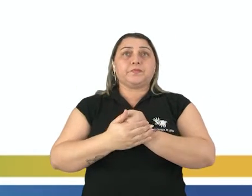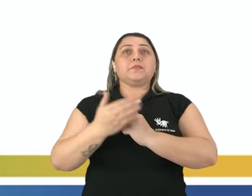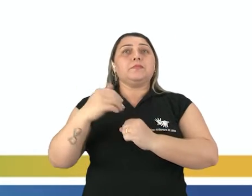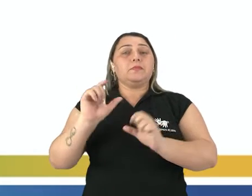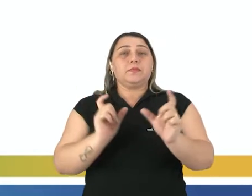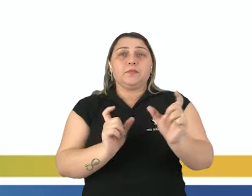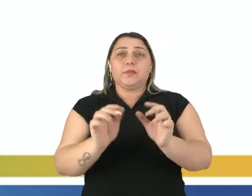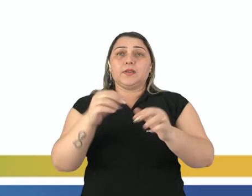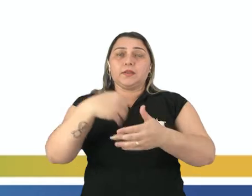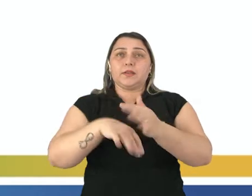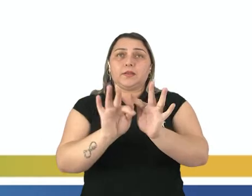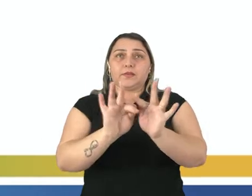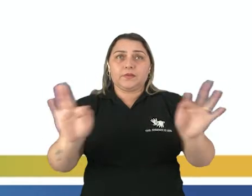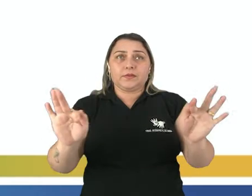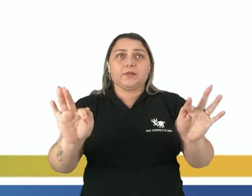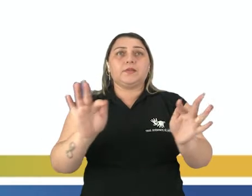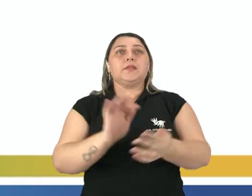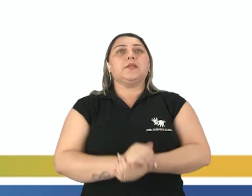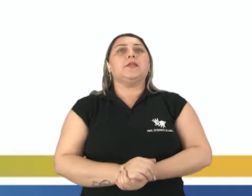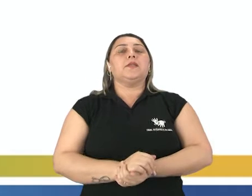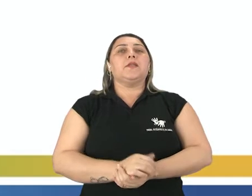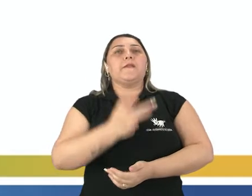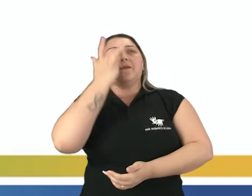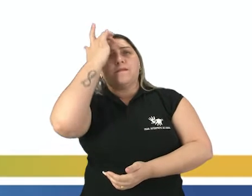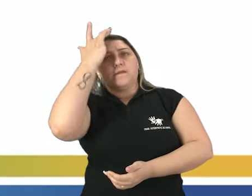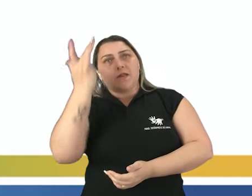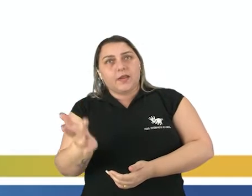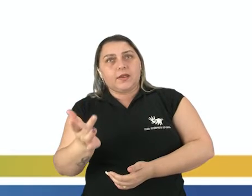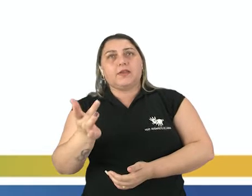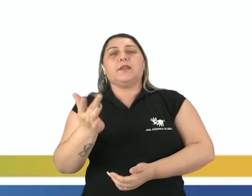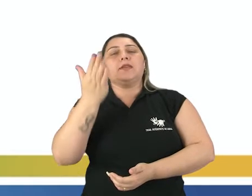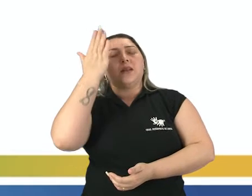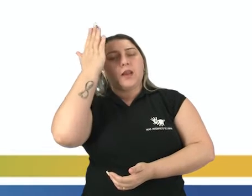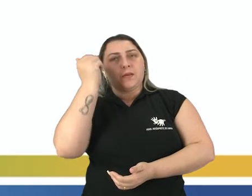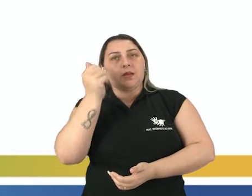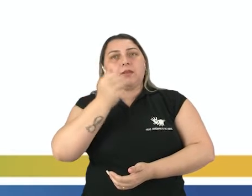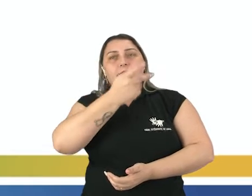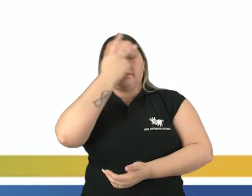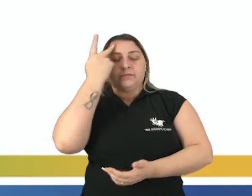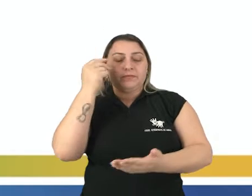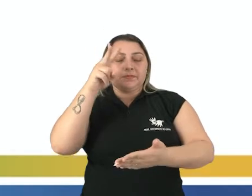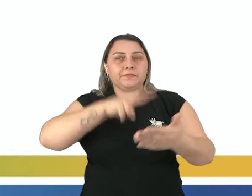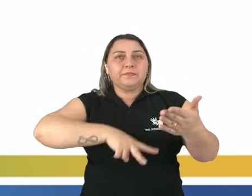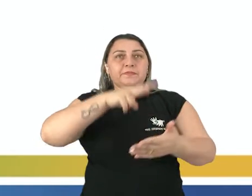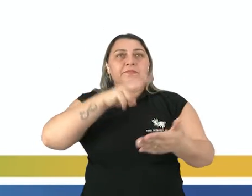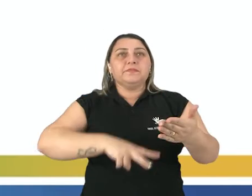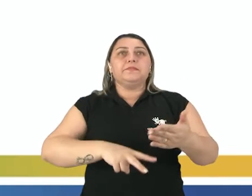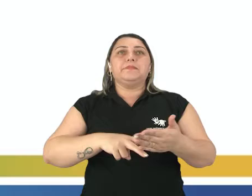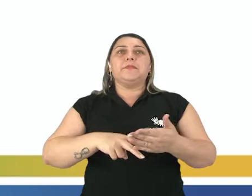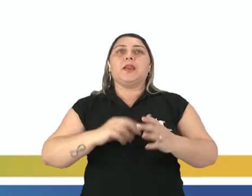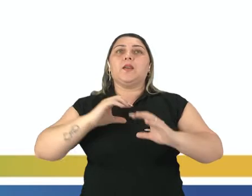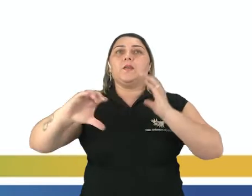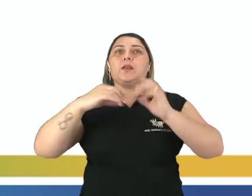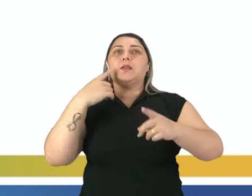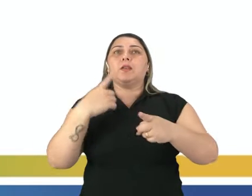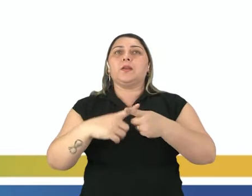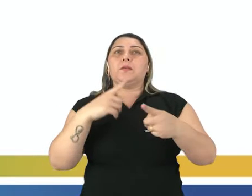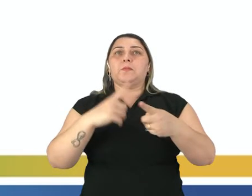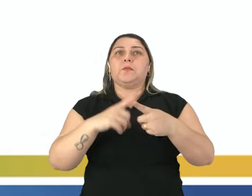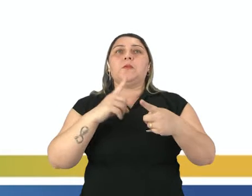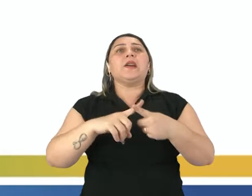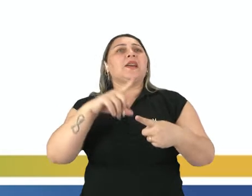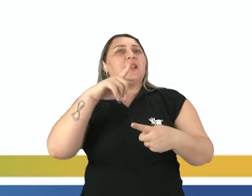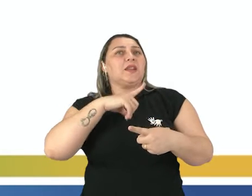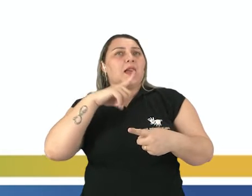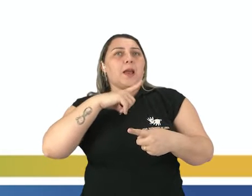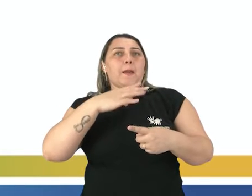na frase, no entanto, que são facilmente identificáveis pelo leitor. Eu canto porque o instante existe,